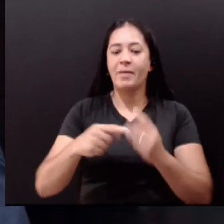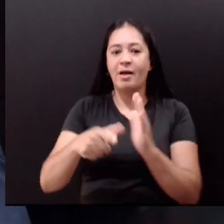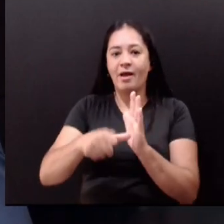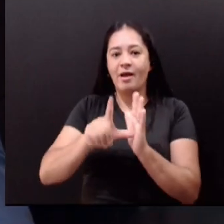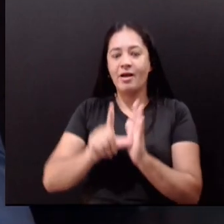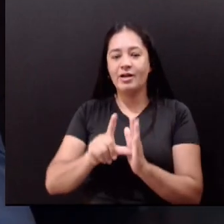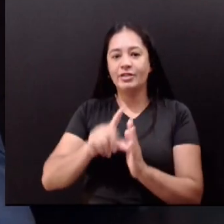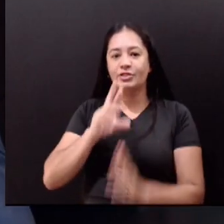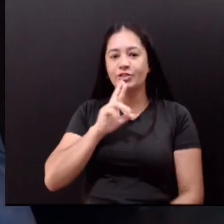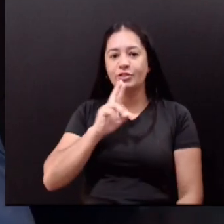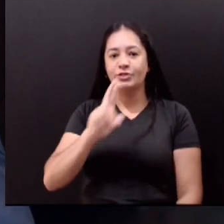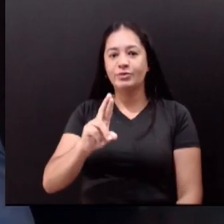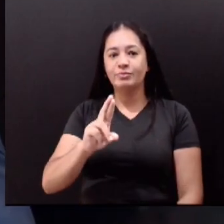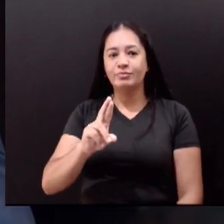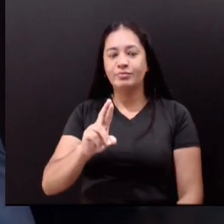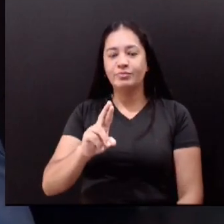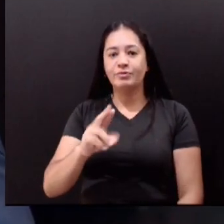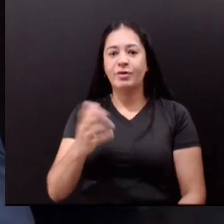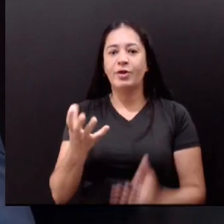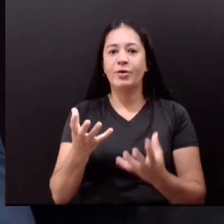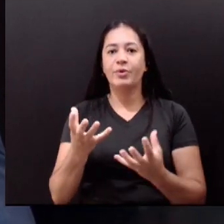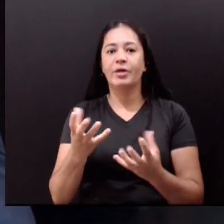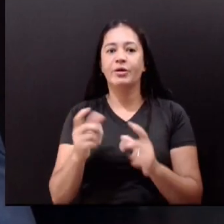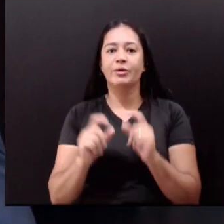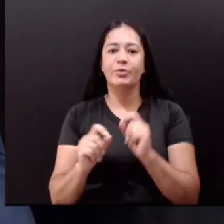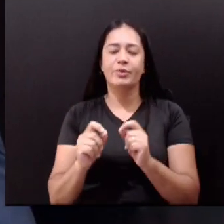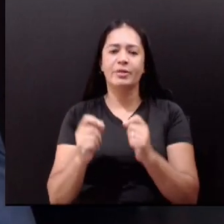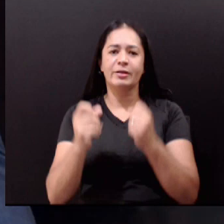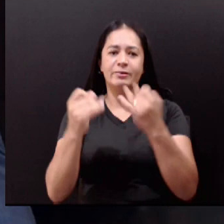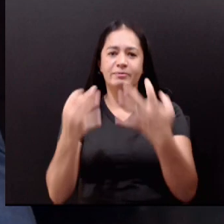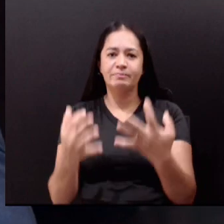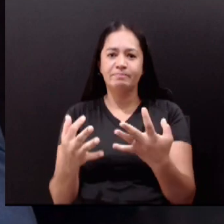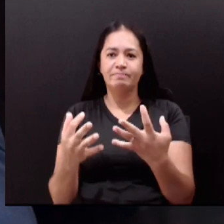eu Uhum. queria você, Roberto, falou uma coisa que me